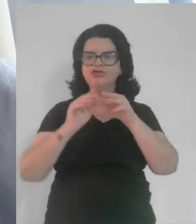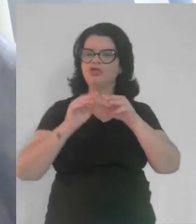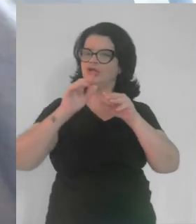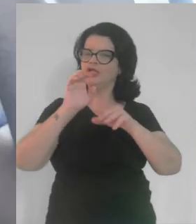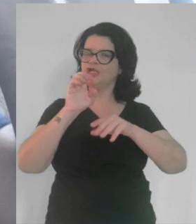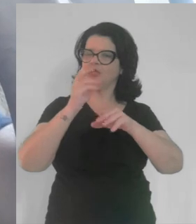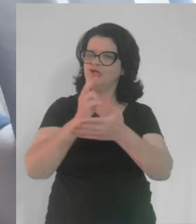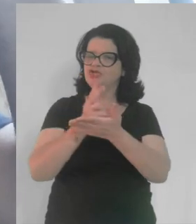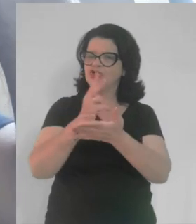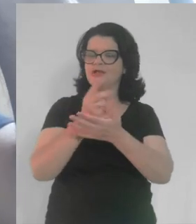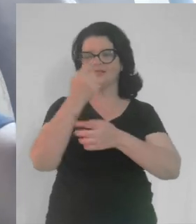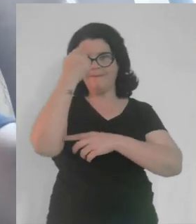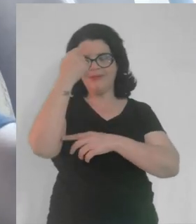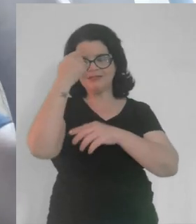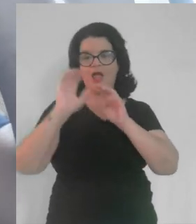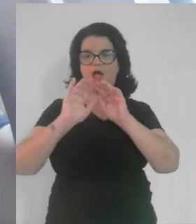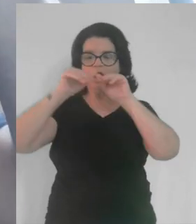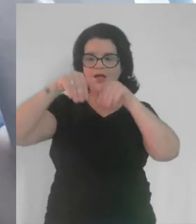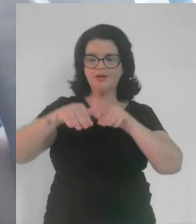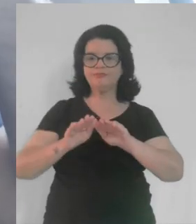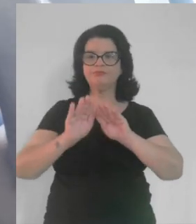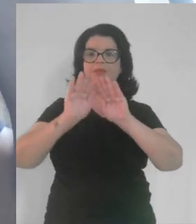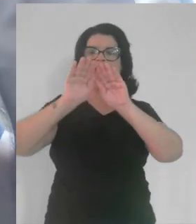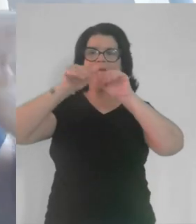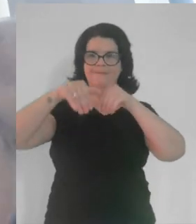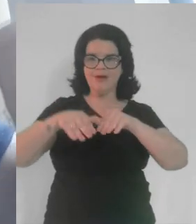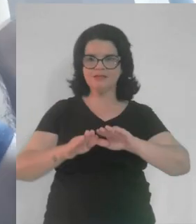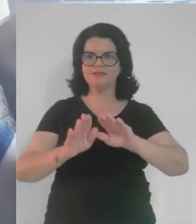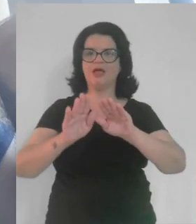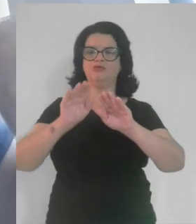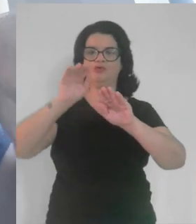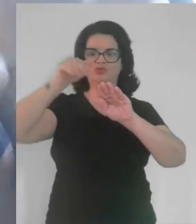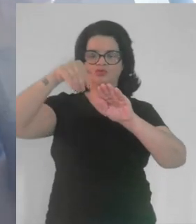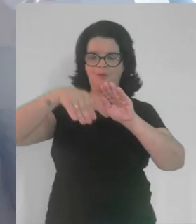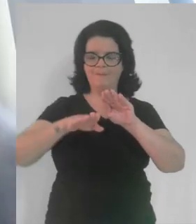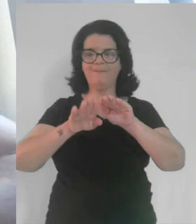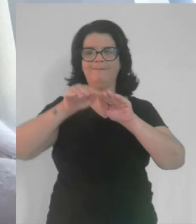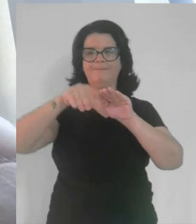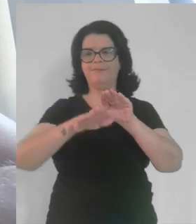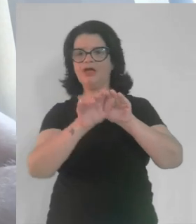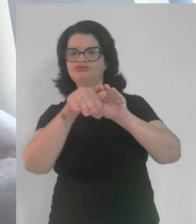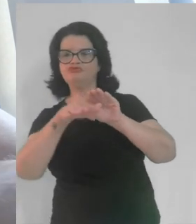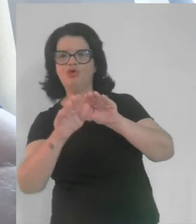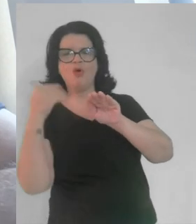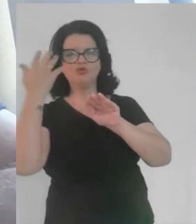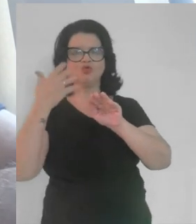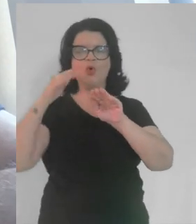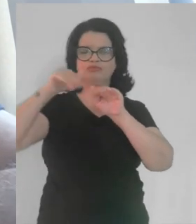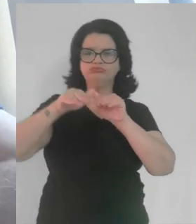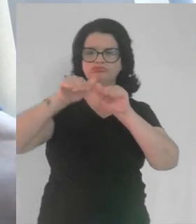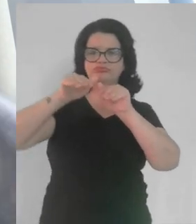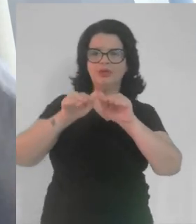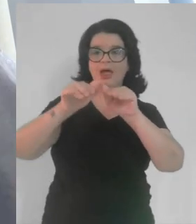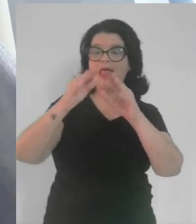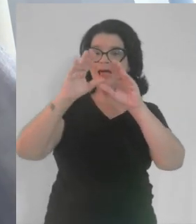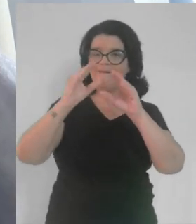você pode pensar, entre a crista da onda, o ponto mais alto, e o ponto mais baixo do vale. Então, à medida que a